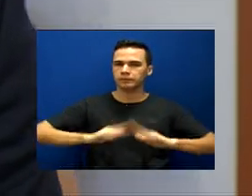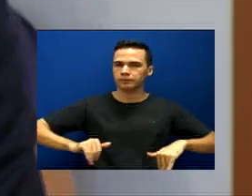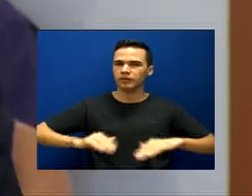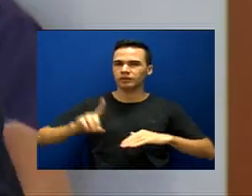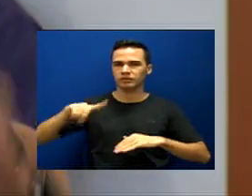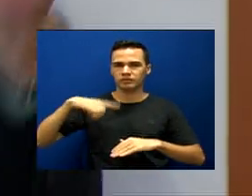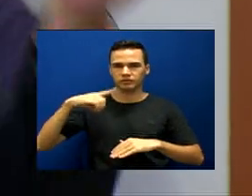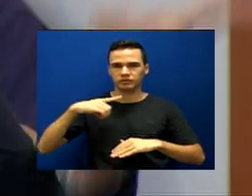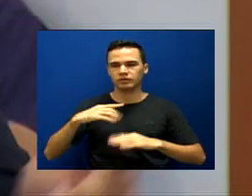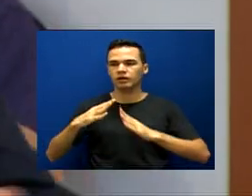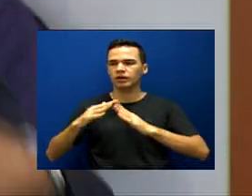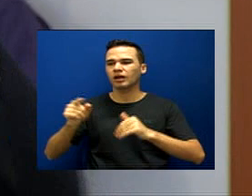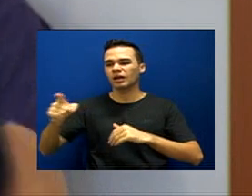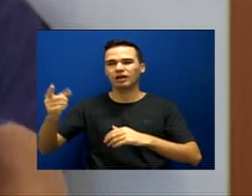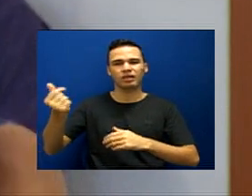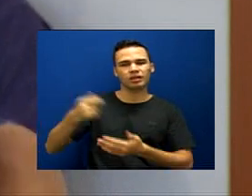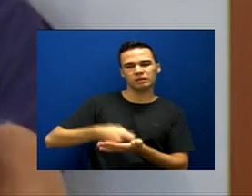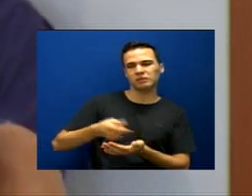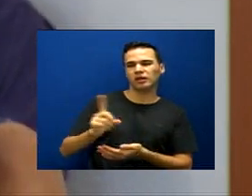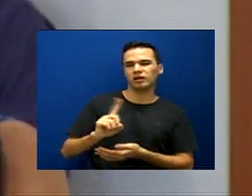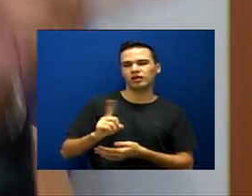dos deputados.